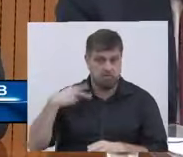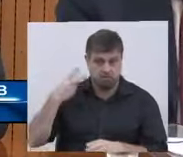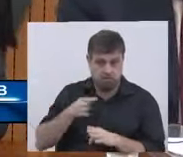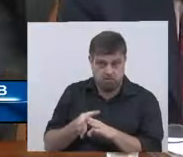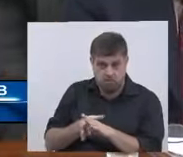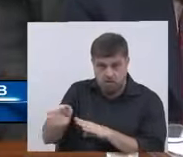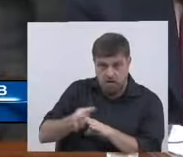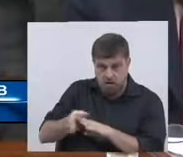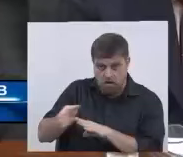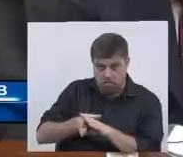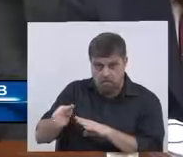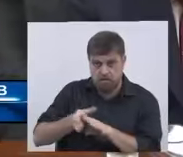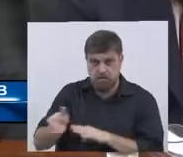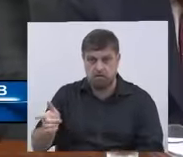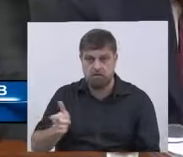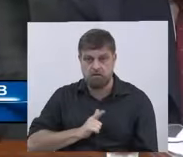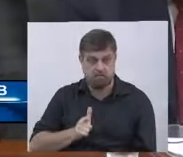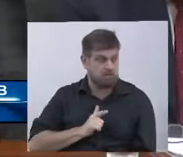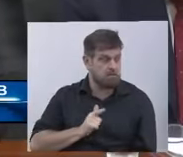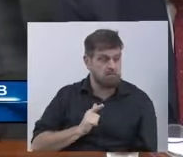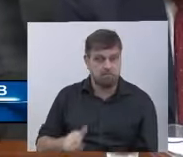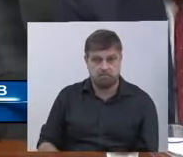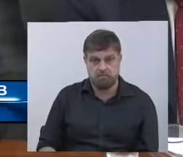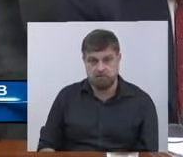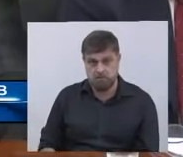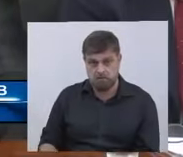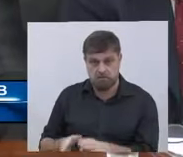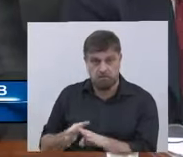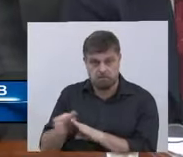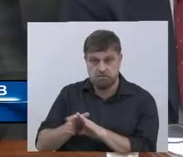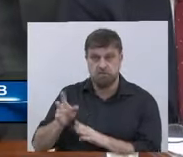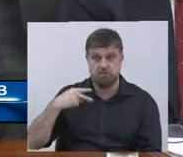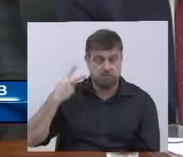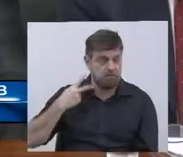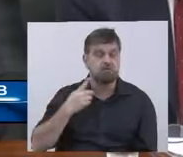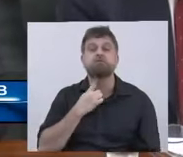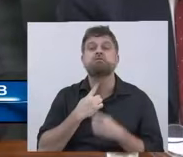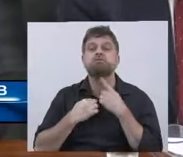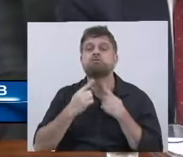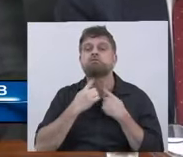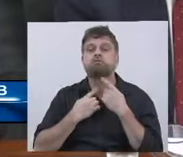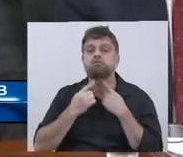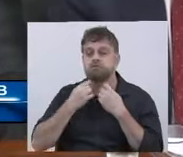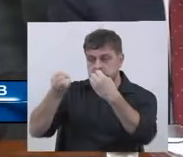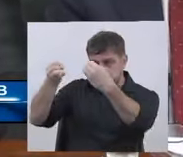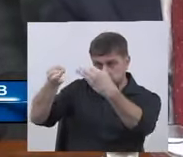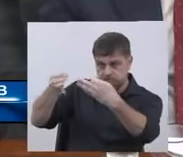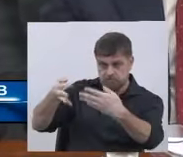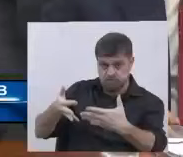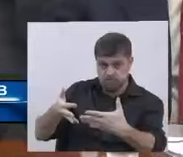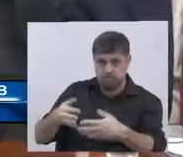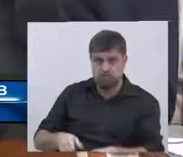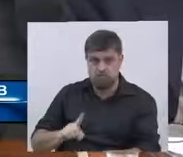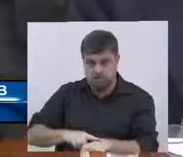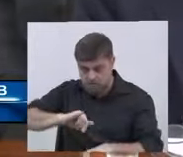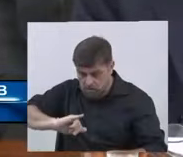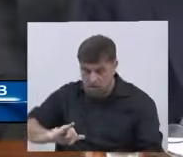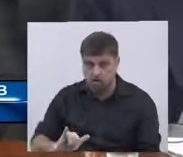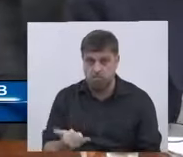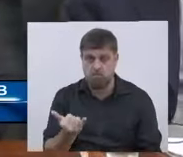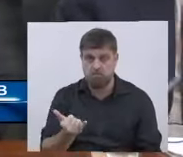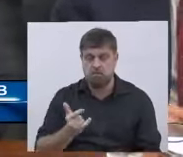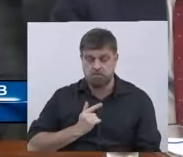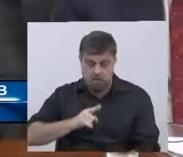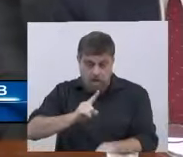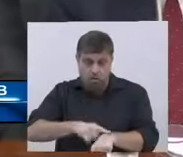votação. Recomendo, então, aos senhores vereadores que desejarem falar sobre o assunto, que utilizem